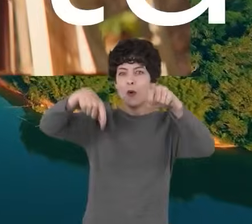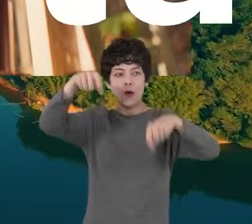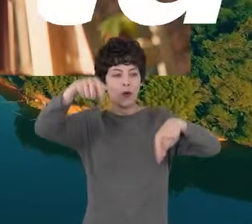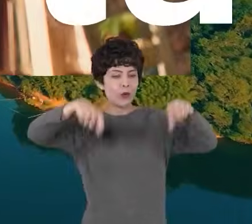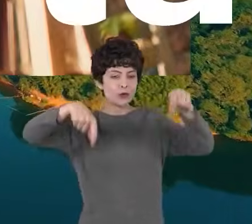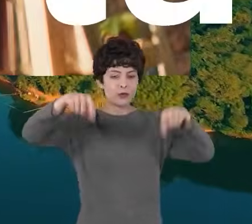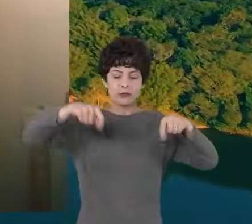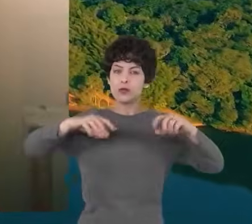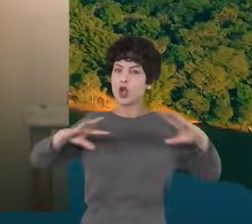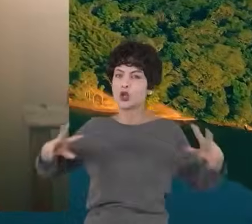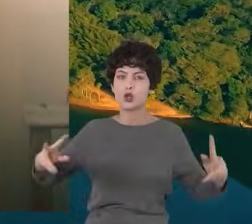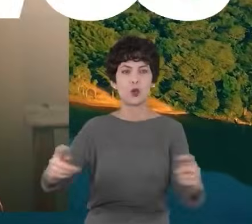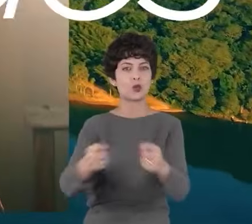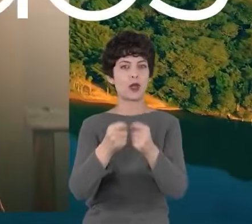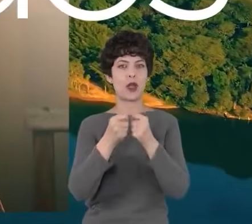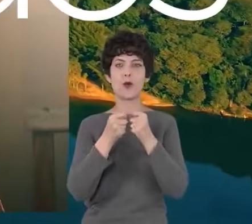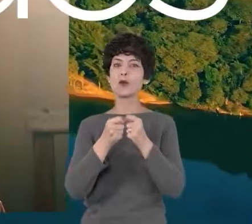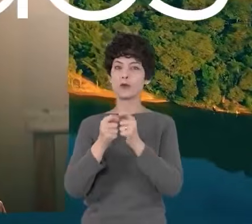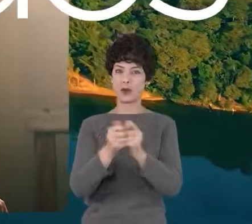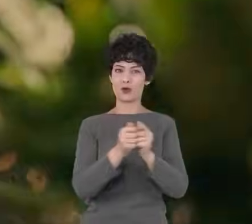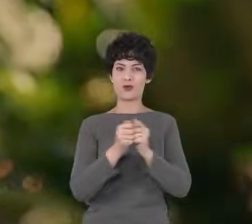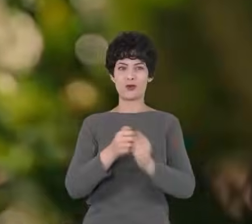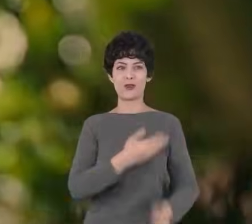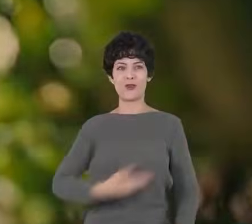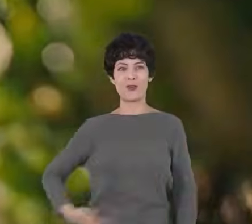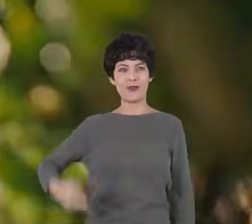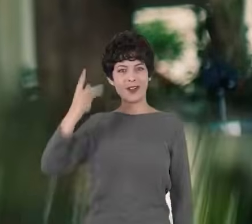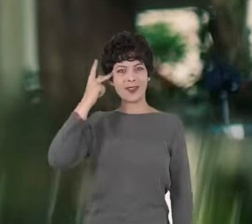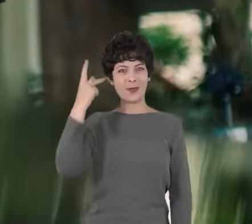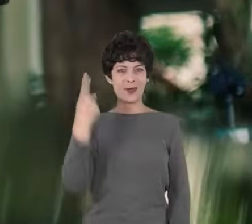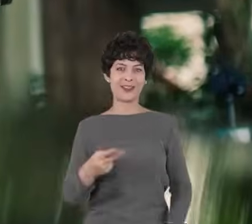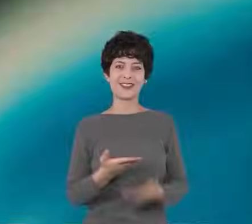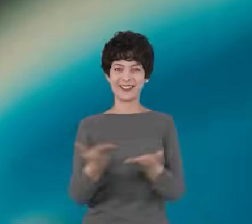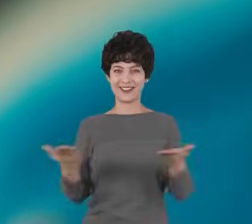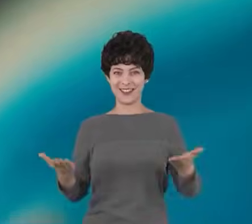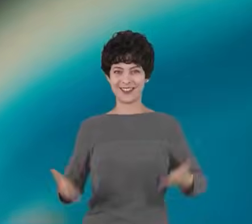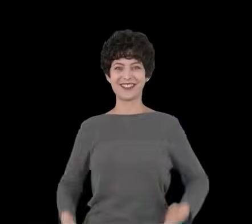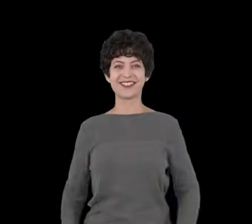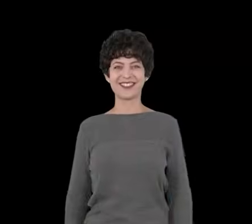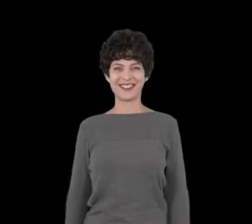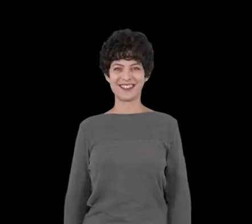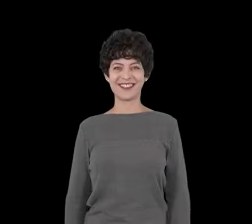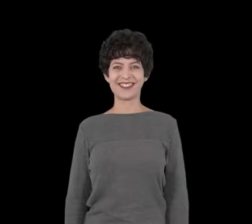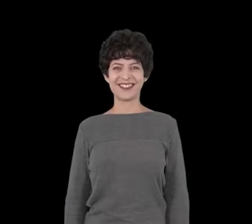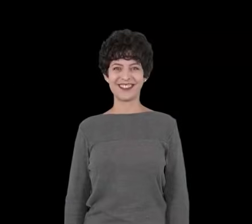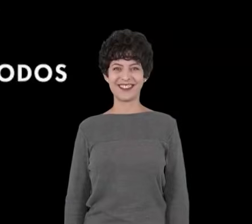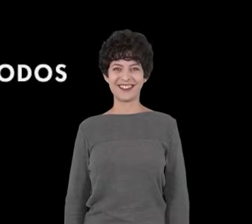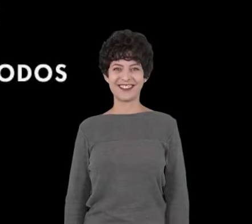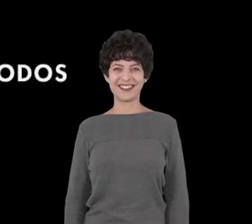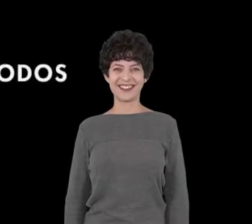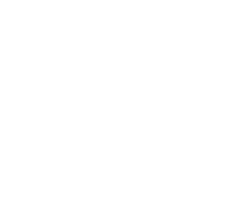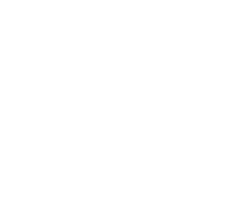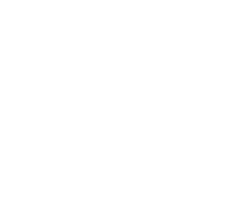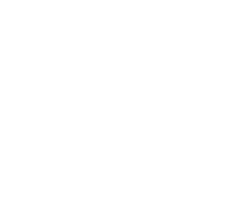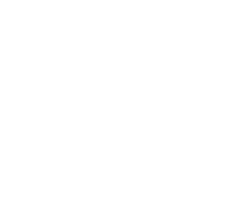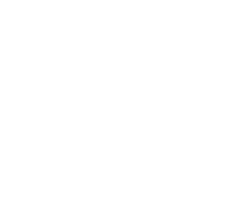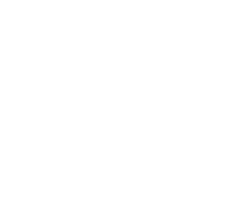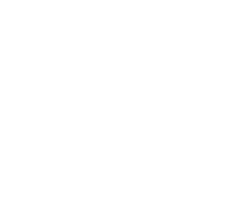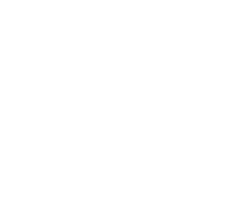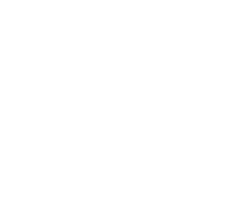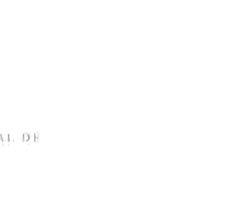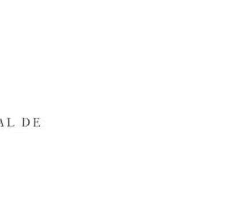Gota por gota, todos por todos. Governo do Estado. São Paulo são todos.